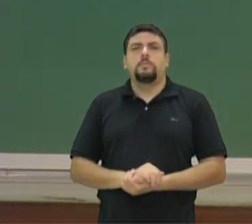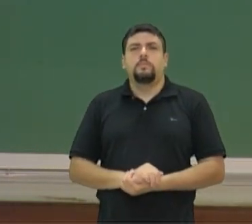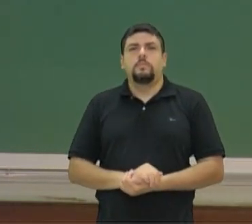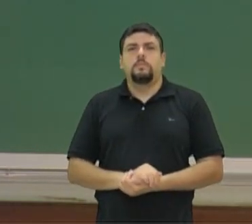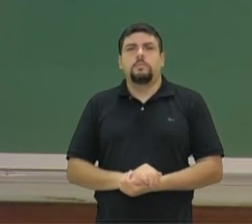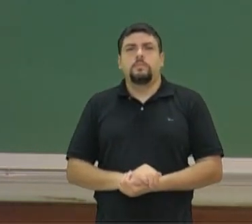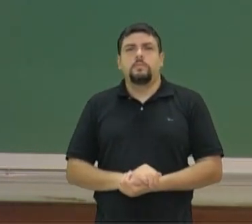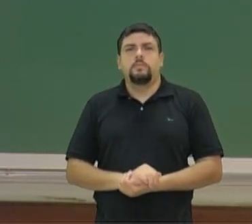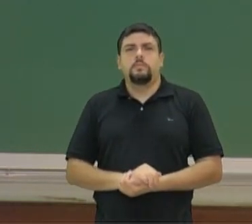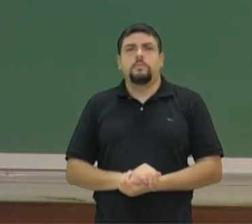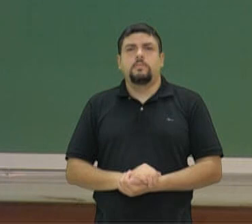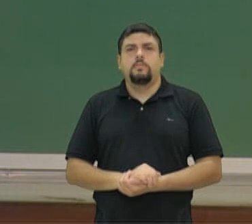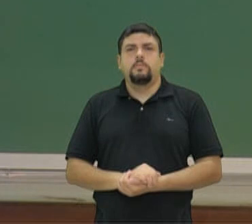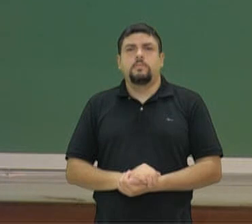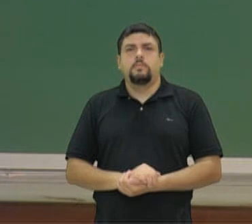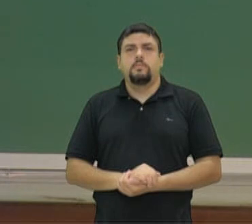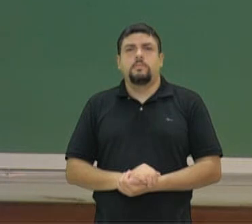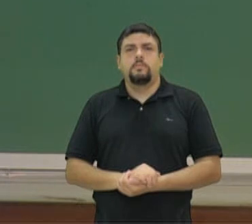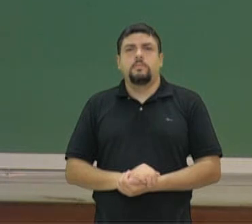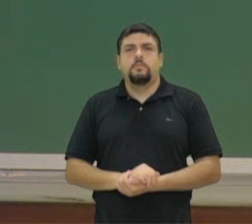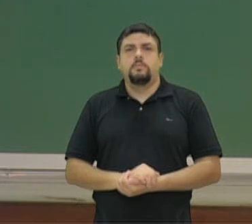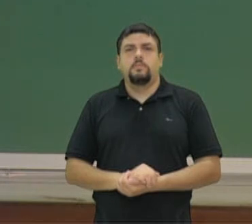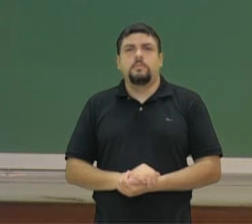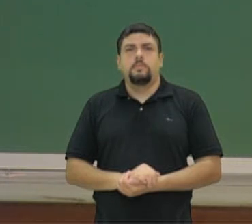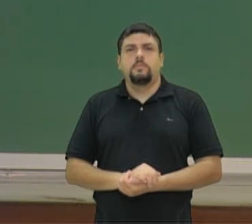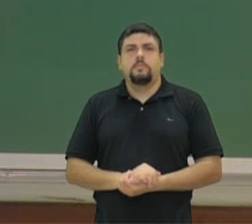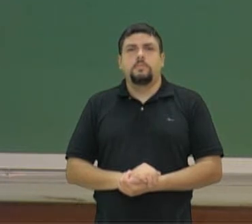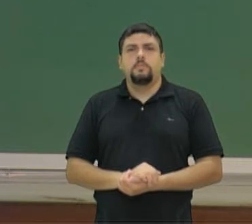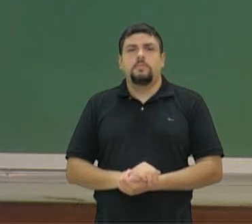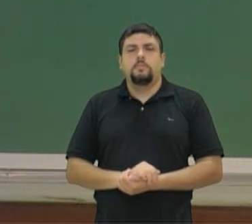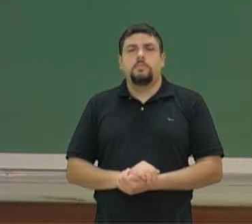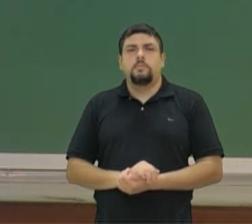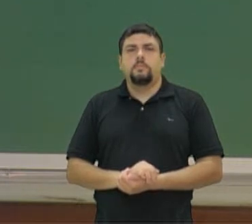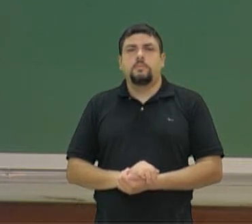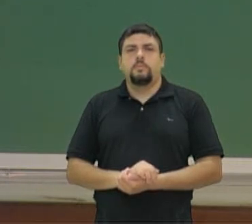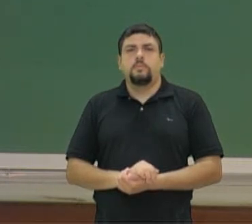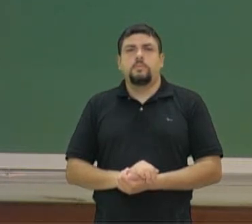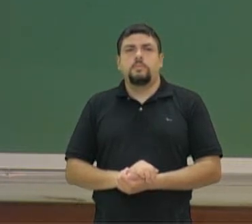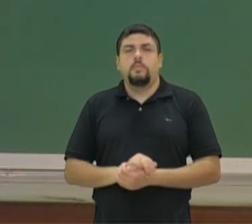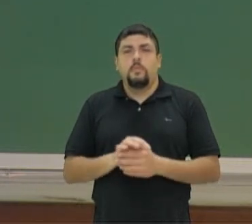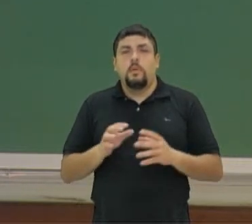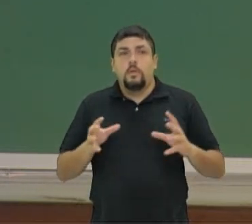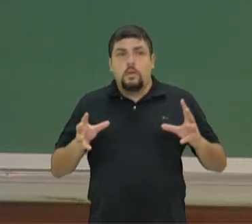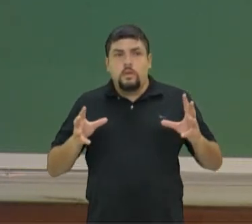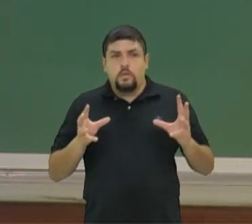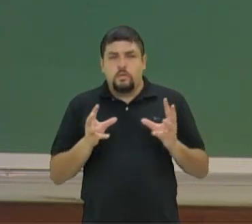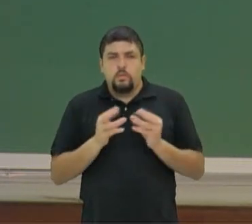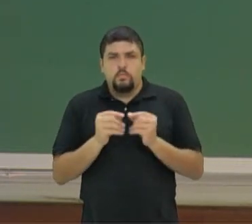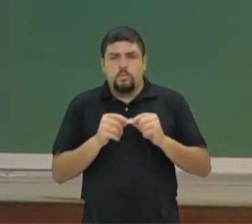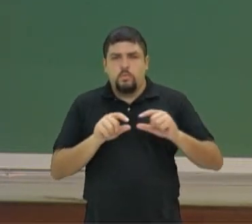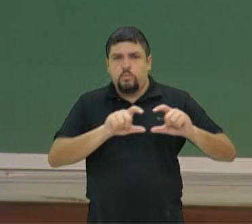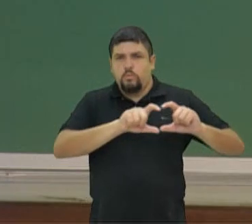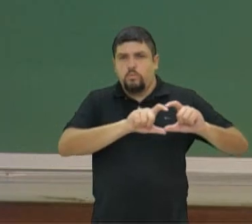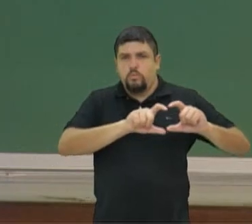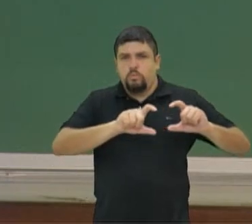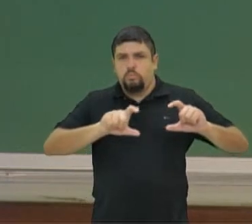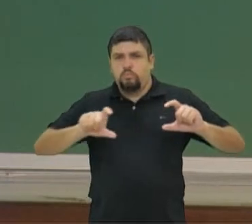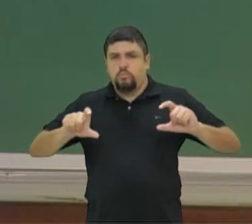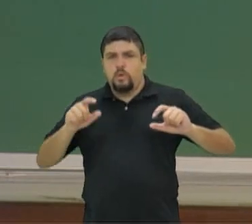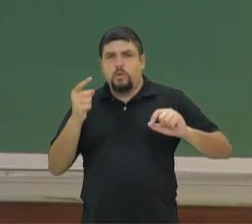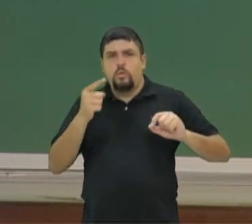2π. 3π menos 2π, 1π. Dessa forma, você chega nessa forma trigonométrica que é